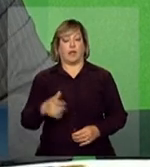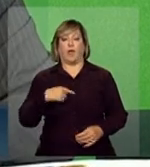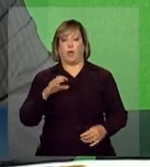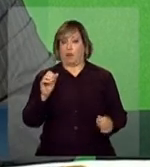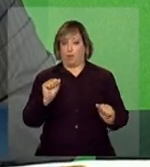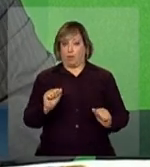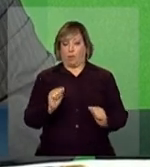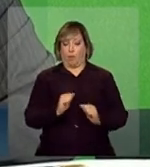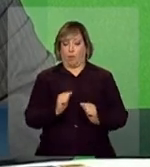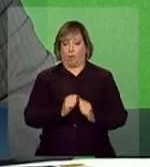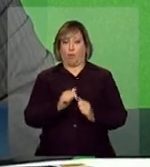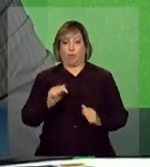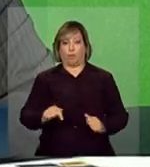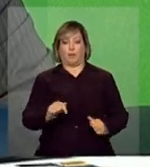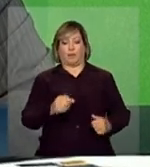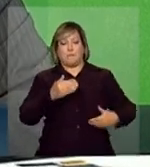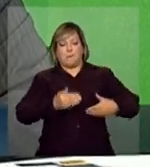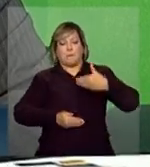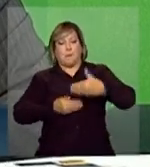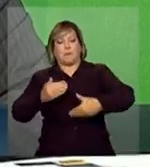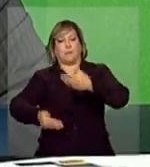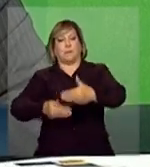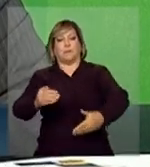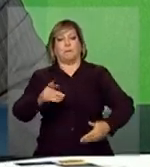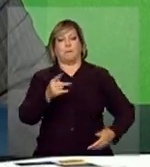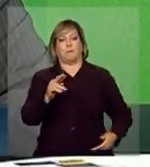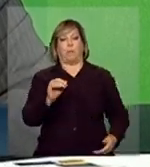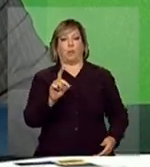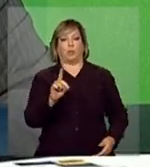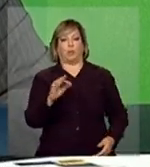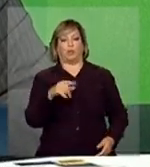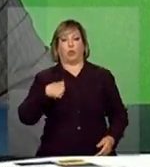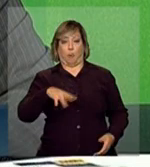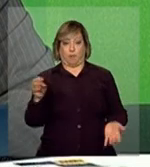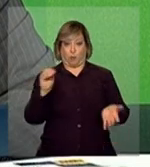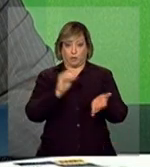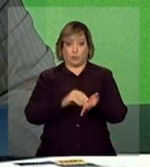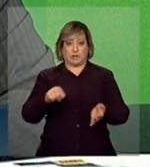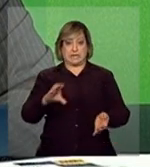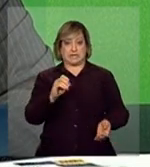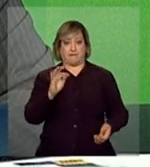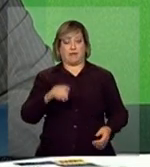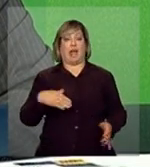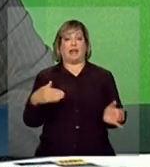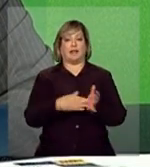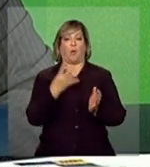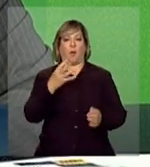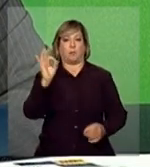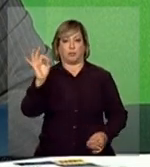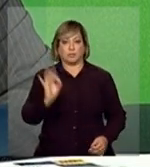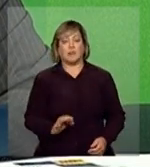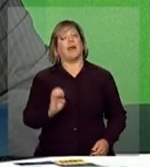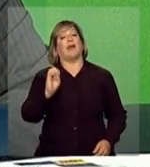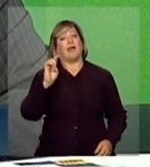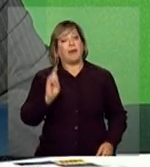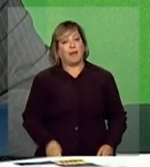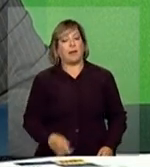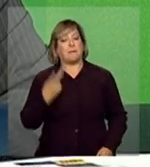produtiva, quando a gente colocou na CFEM até 4%, é exatamente para ter